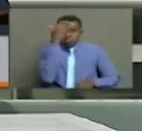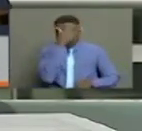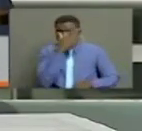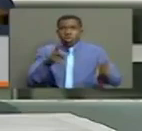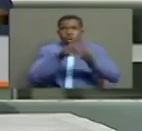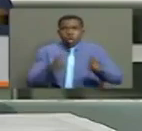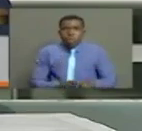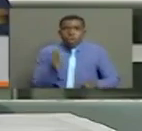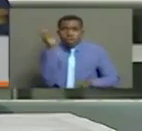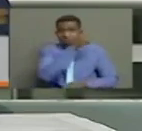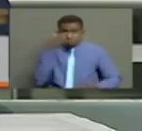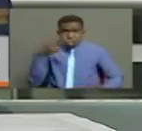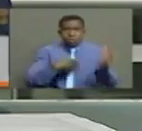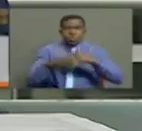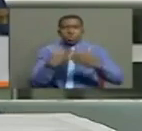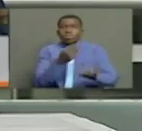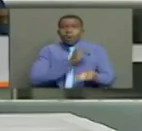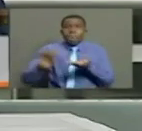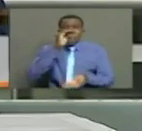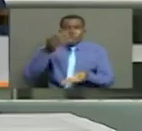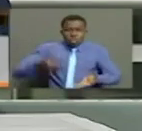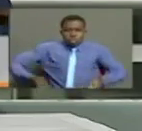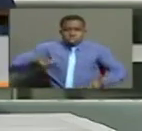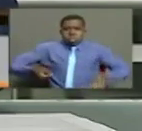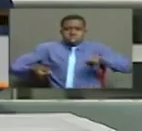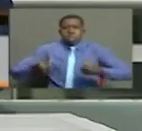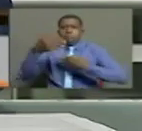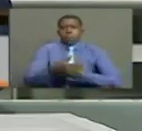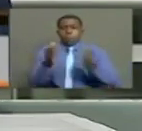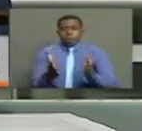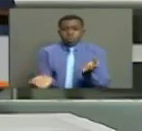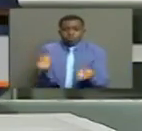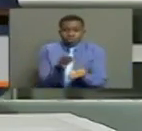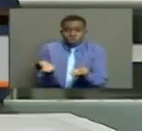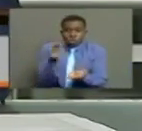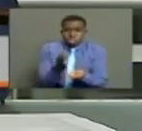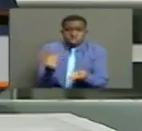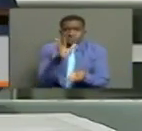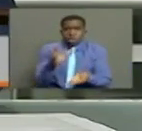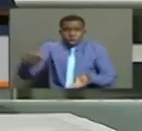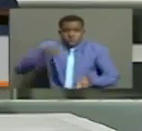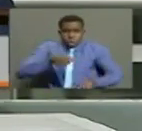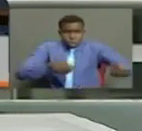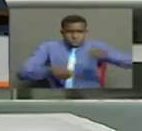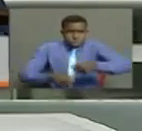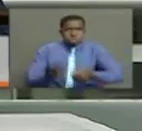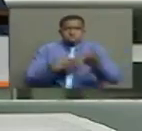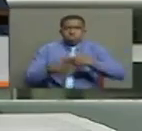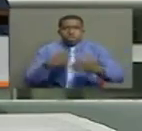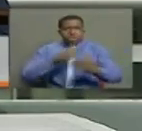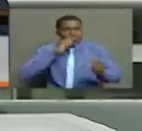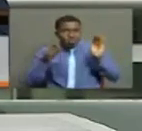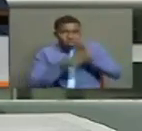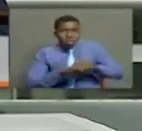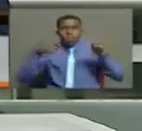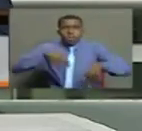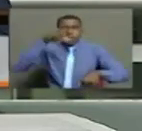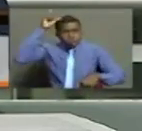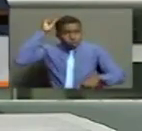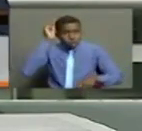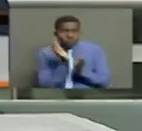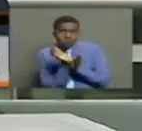tudo escondido em malas que estavam distribuídas por vários apartamentos em Luanda